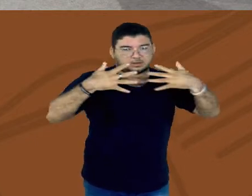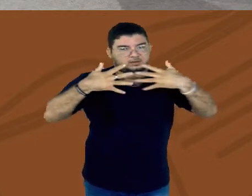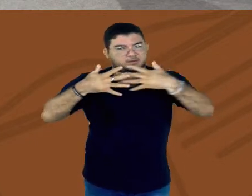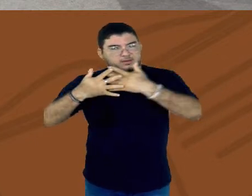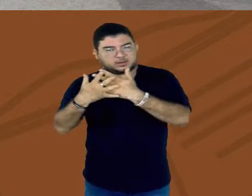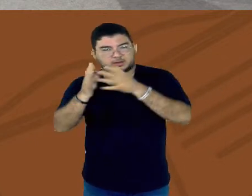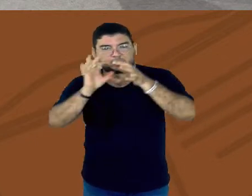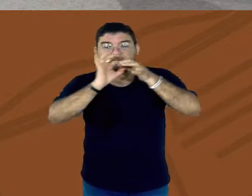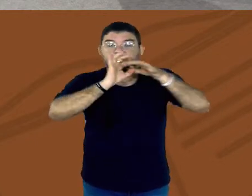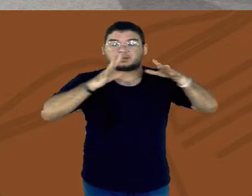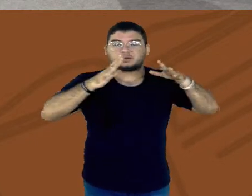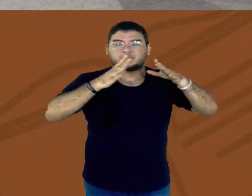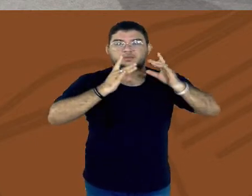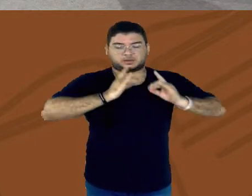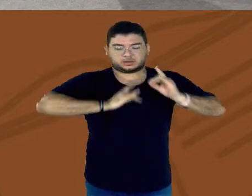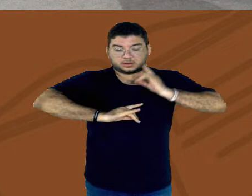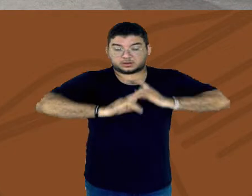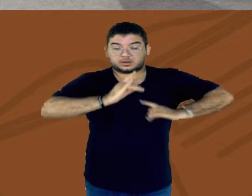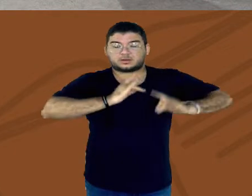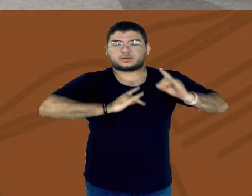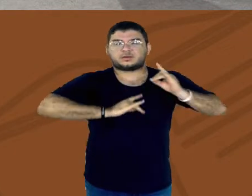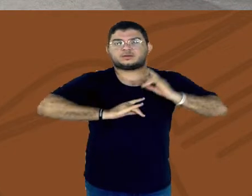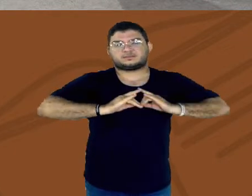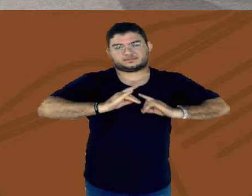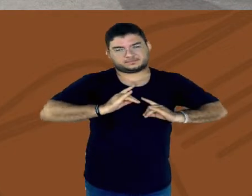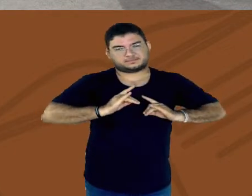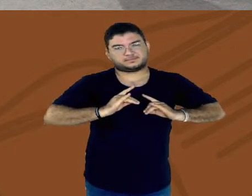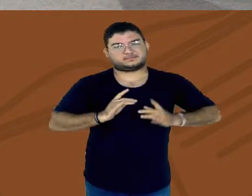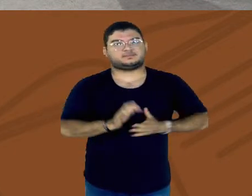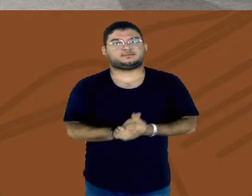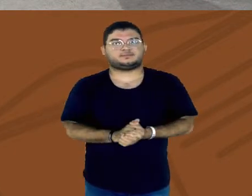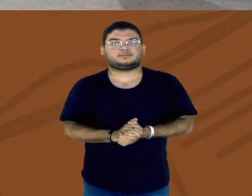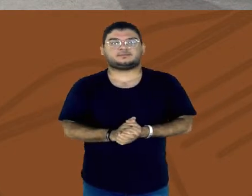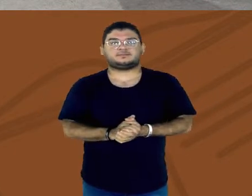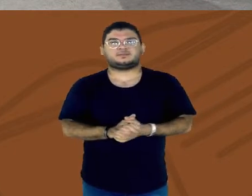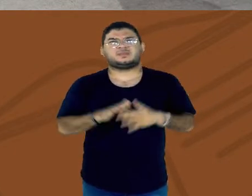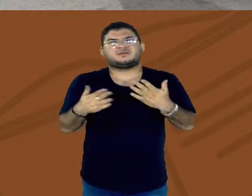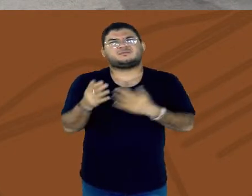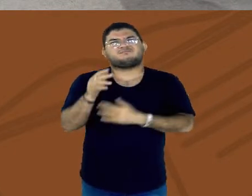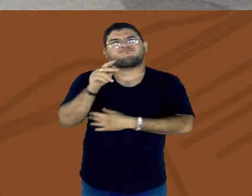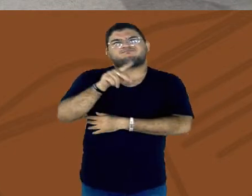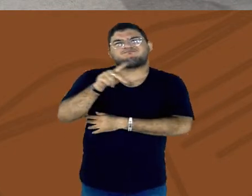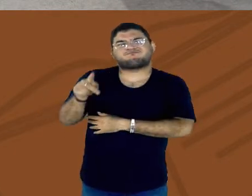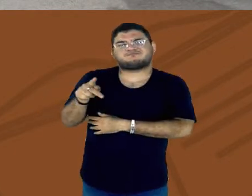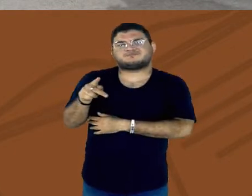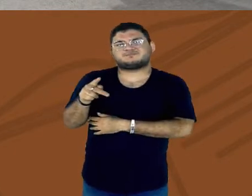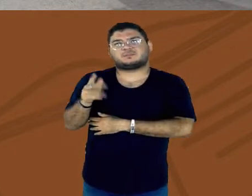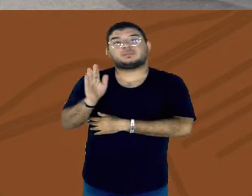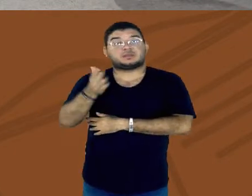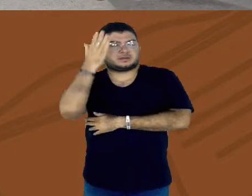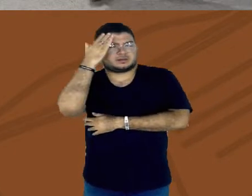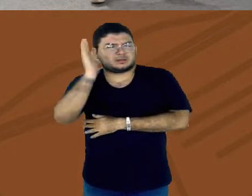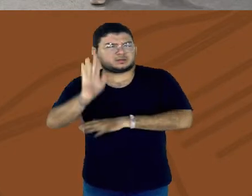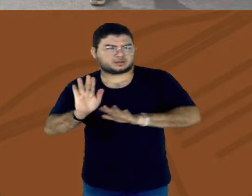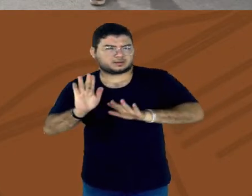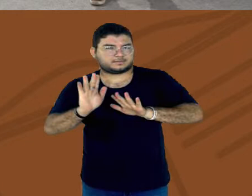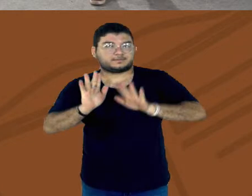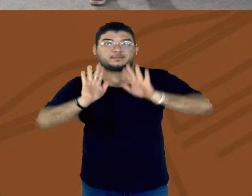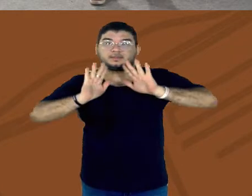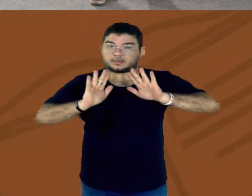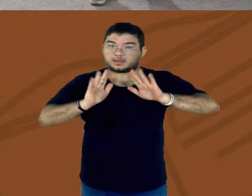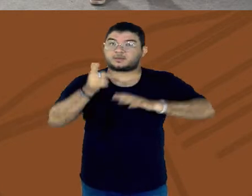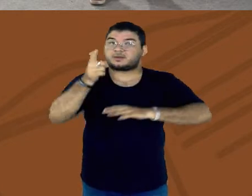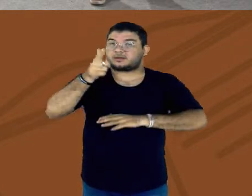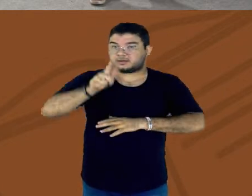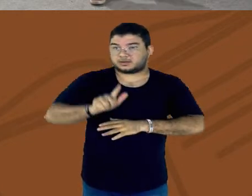secretar substâncias químicas que recebem o nome de hormônio. Ô professor, eu já estou entendendo. Mas repita para mim, por